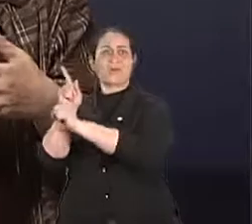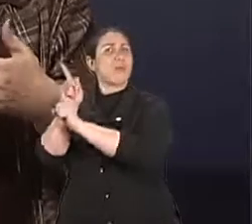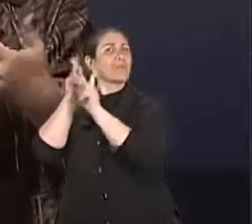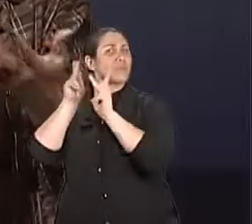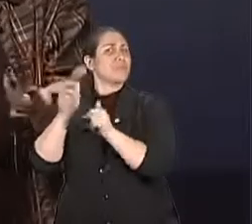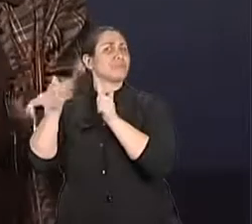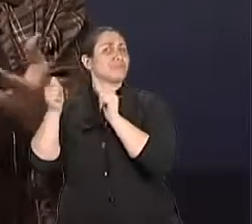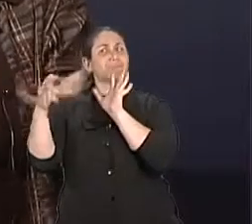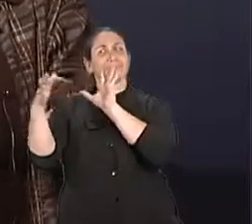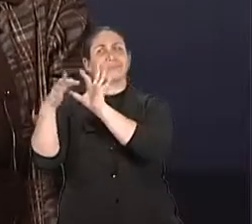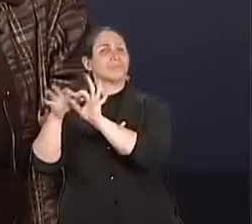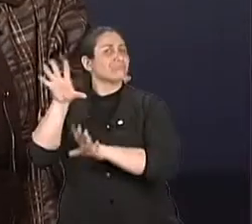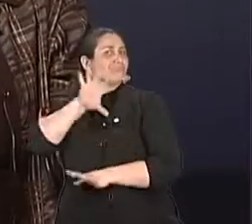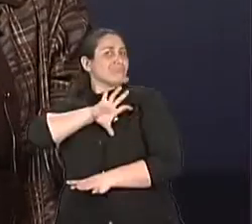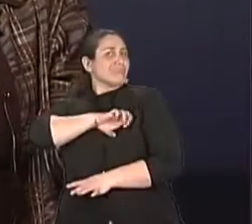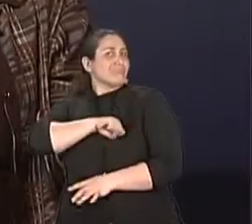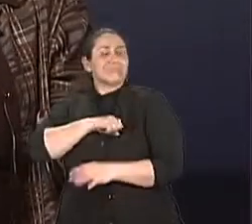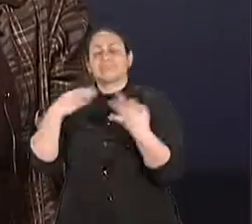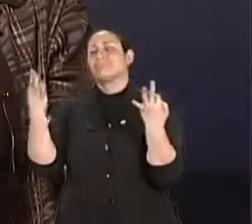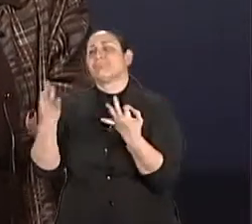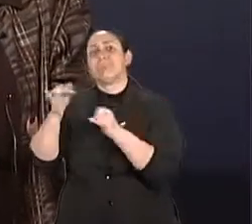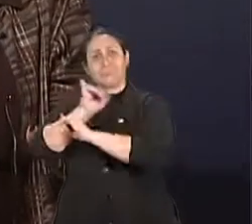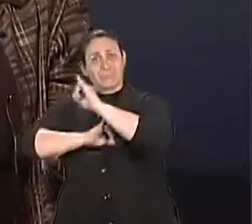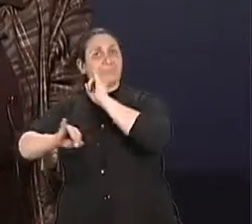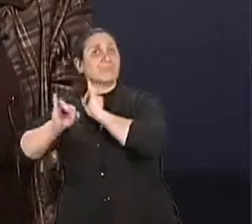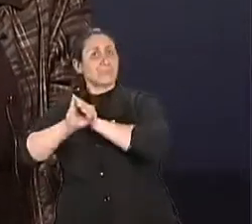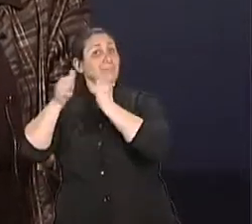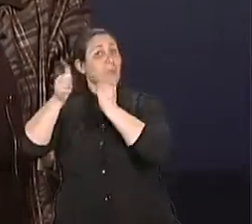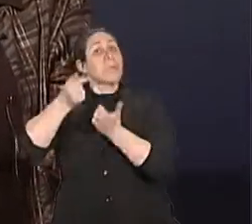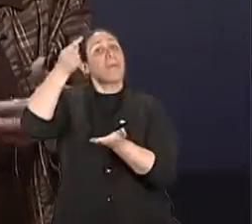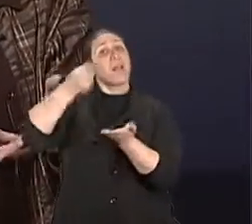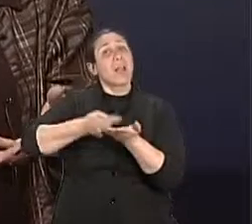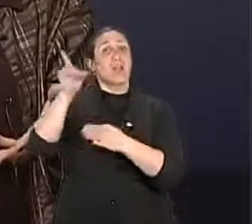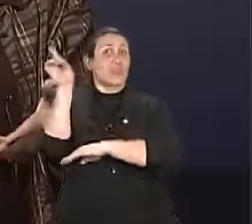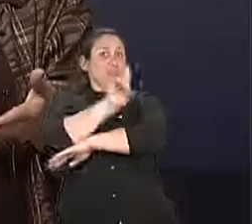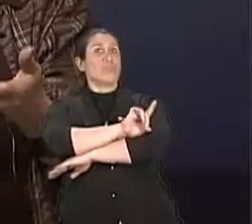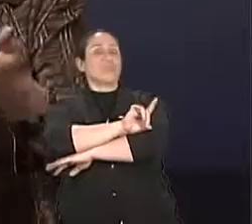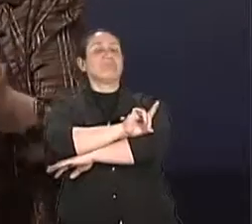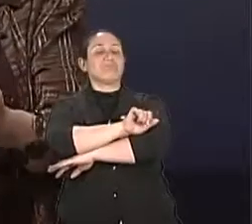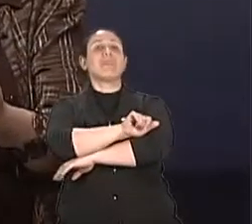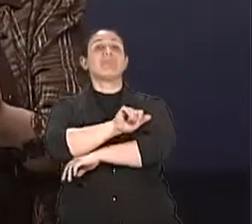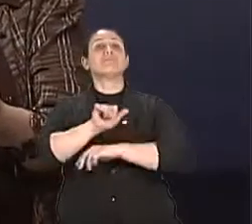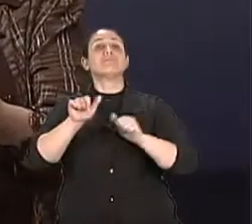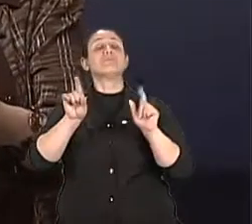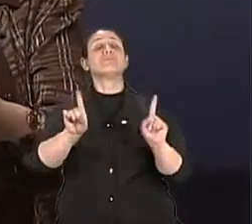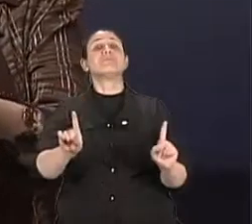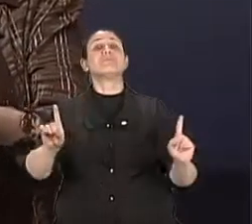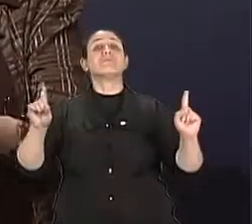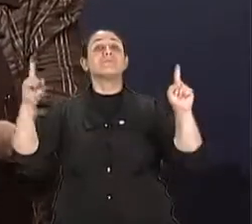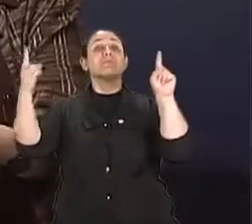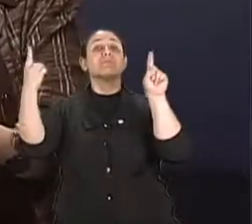se apaixonaram pela internet e marcaram o encontro pra se ver. E a surpresa